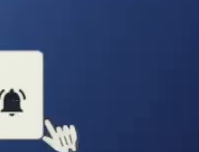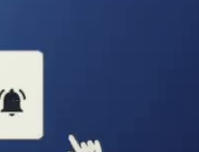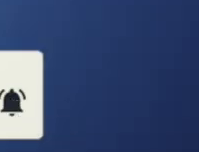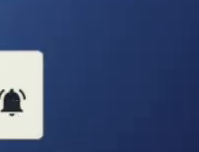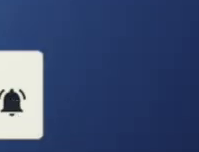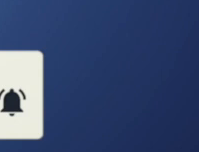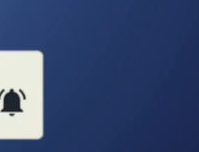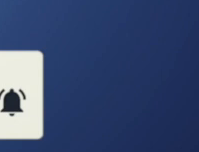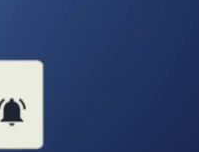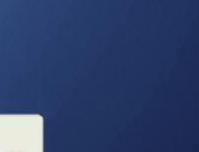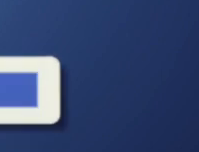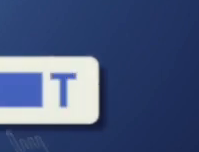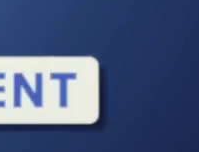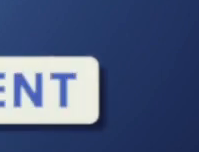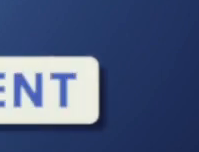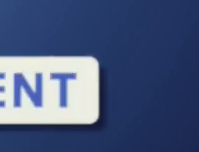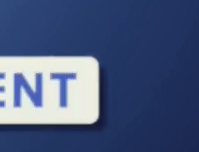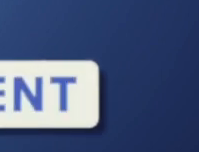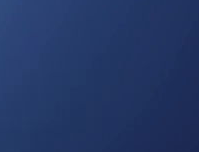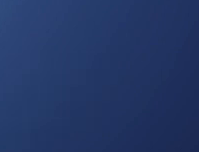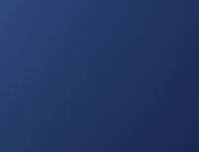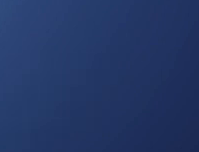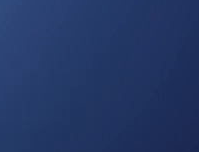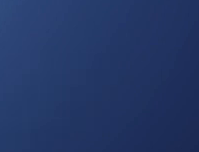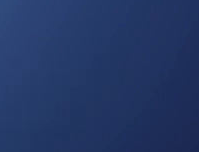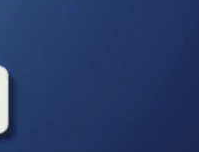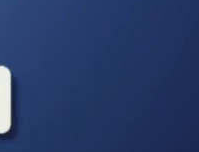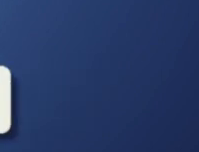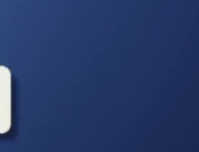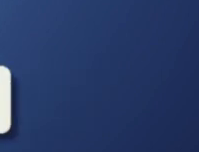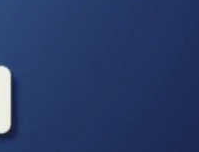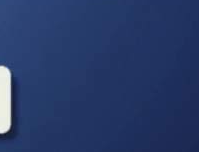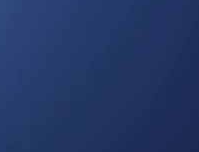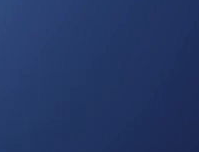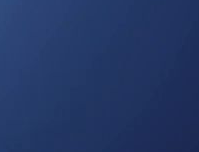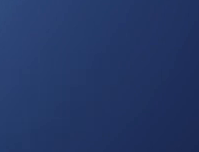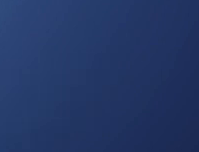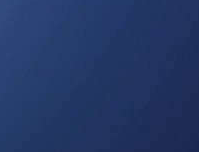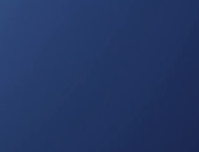No hanehan butang notifikasyon, hodi fo komentari no fahetutan, ba media selo.